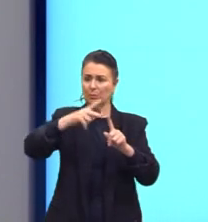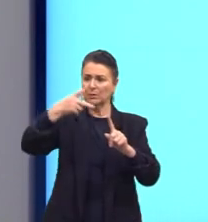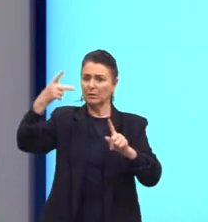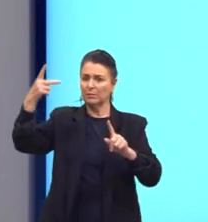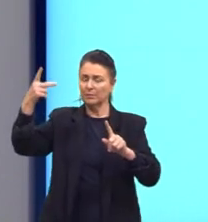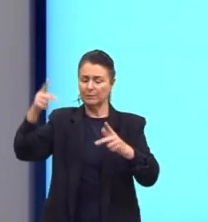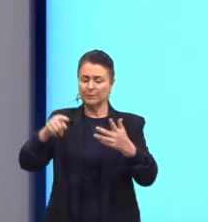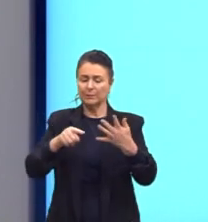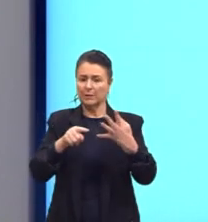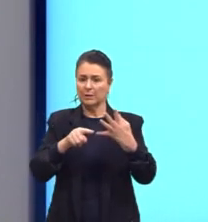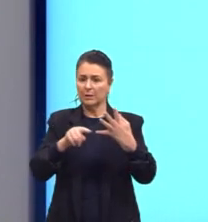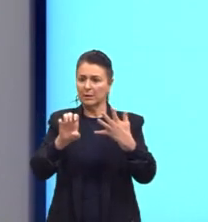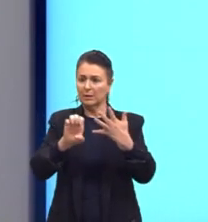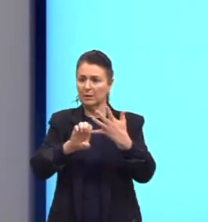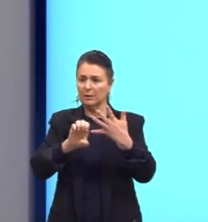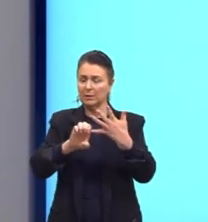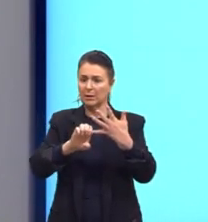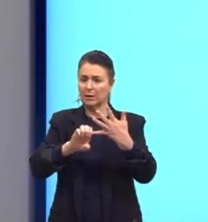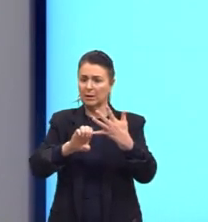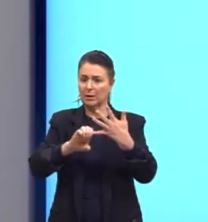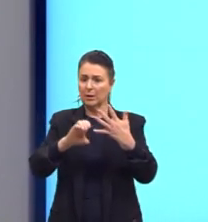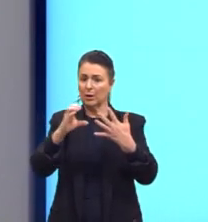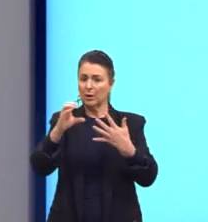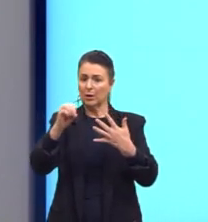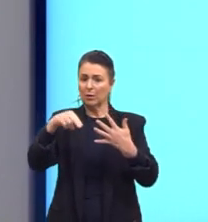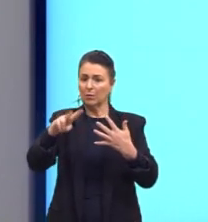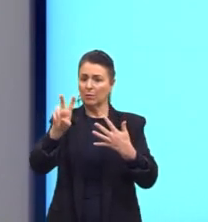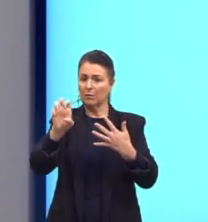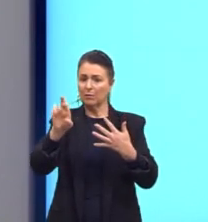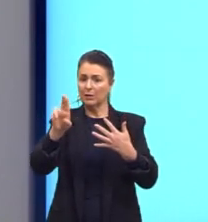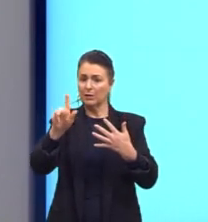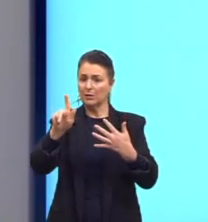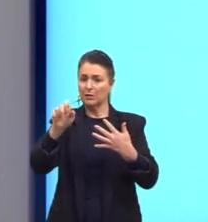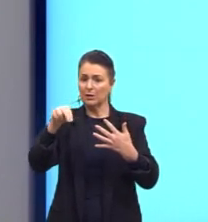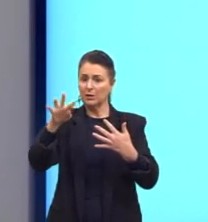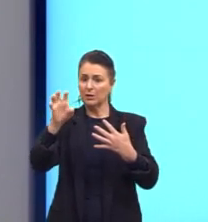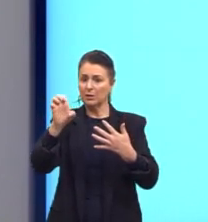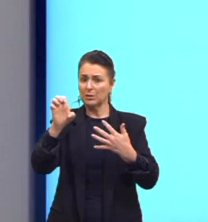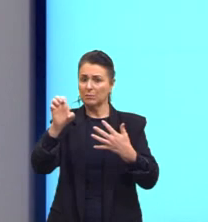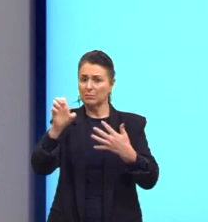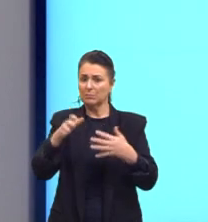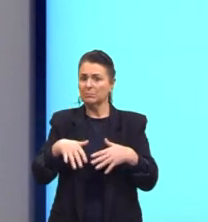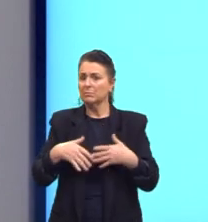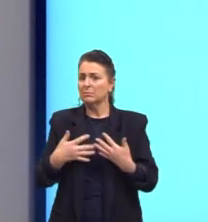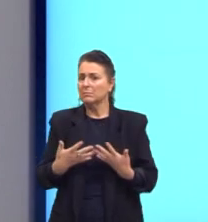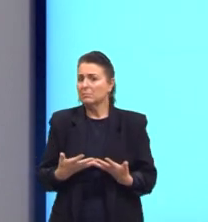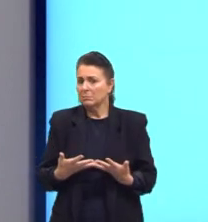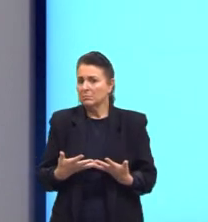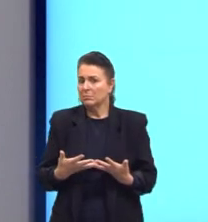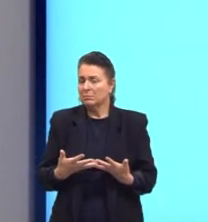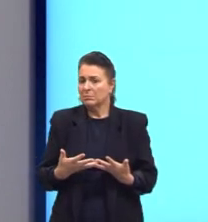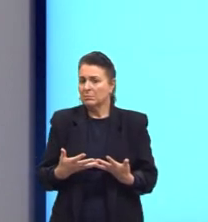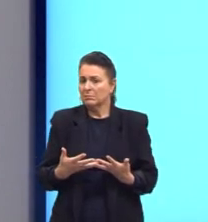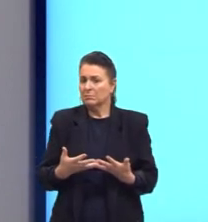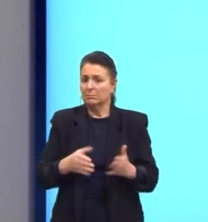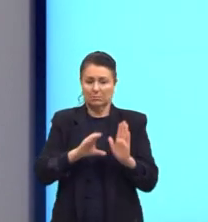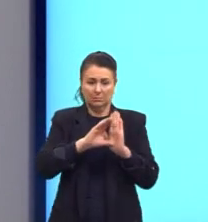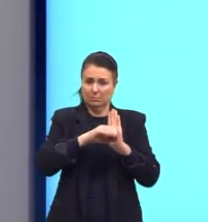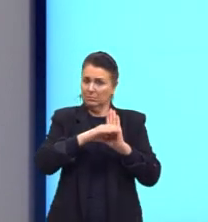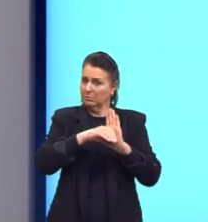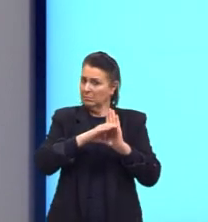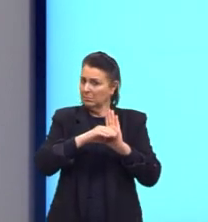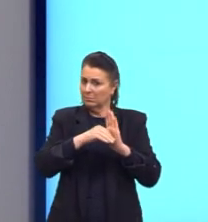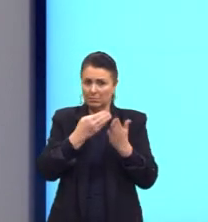progressiva ou letra e convergente é bem conceitual mesmo que a gente viu uma